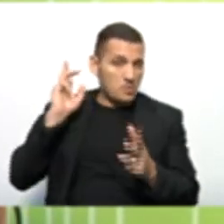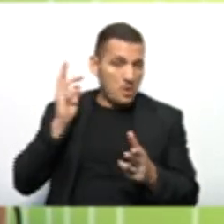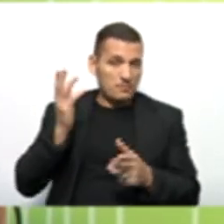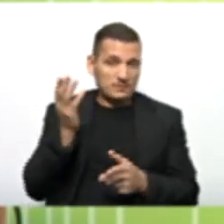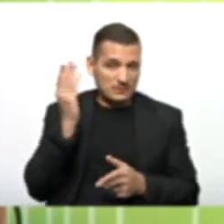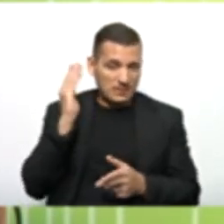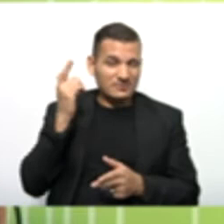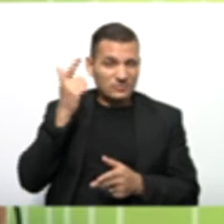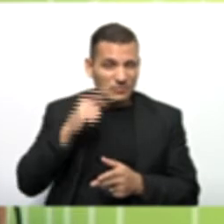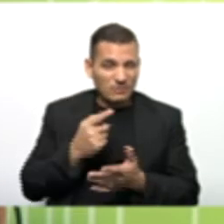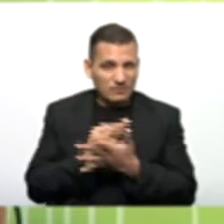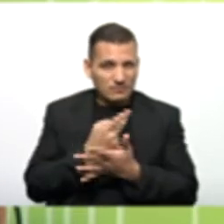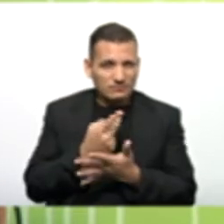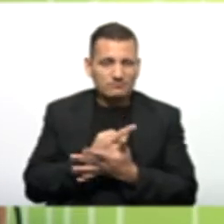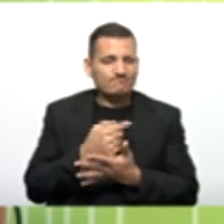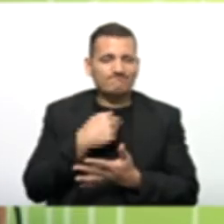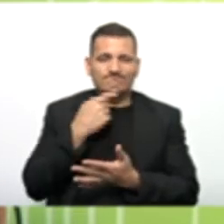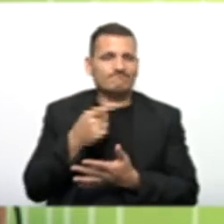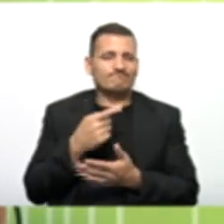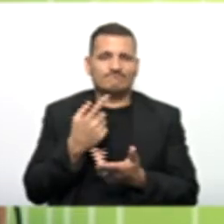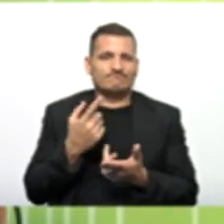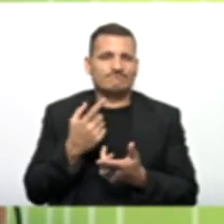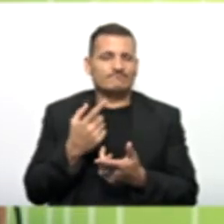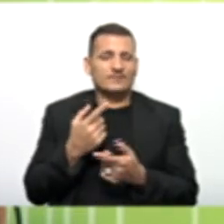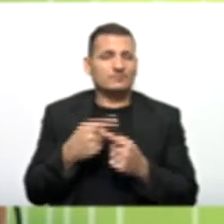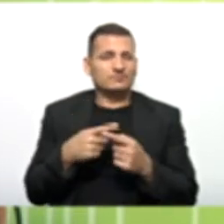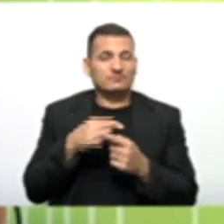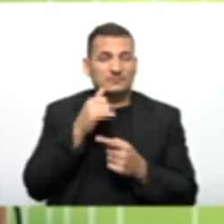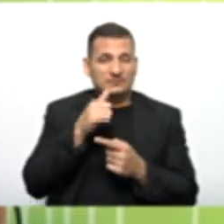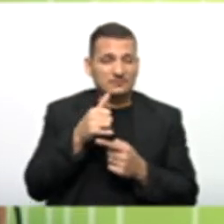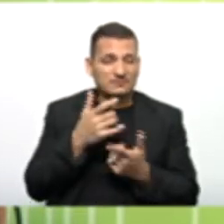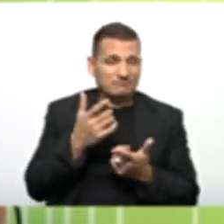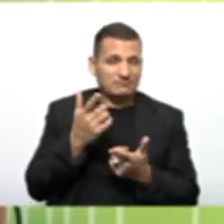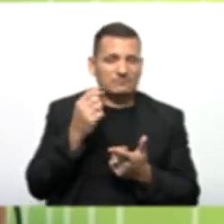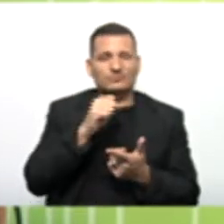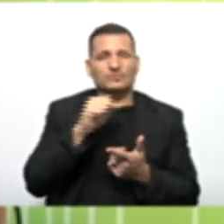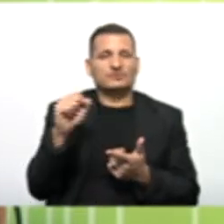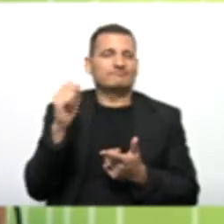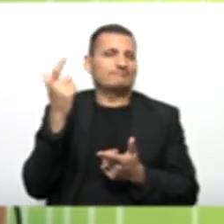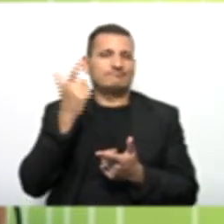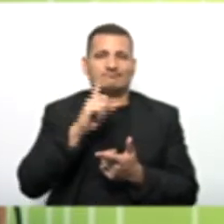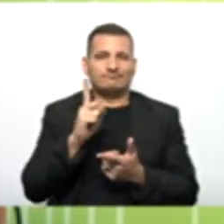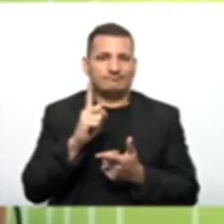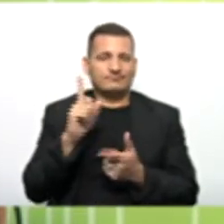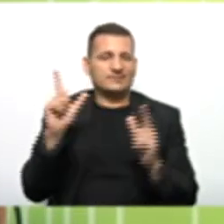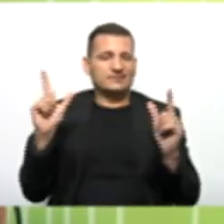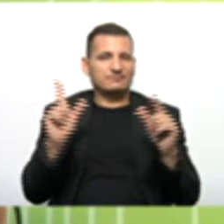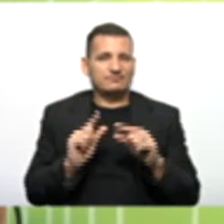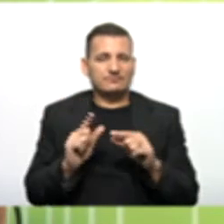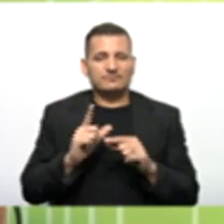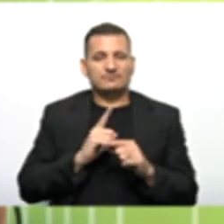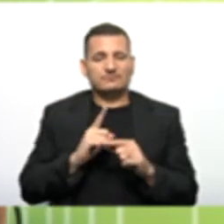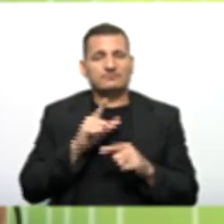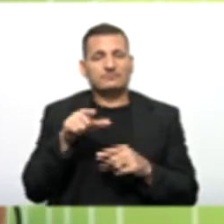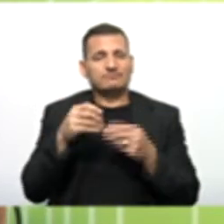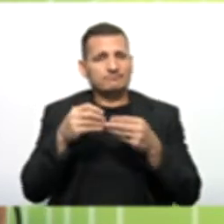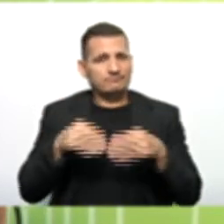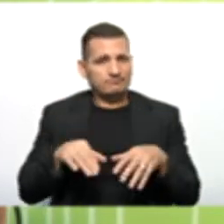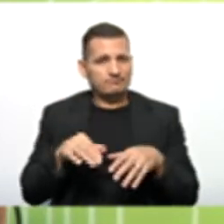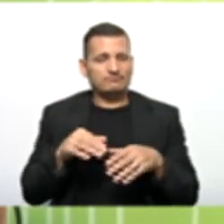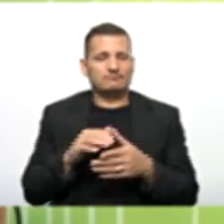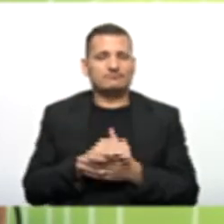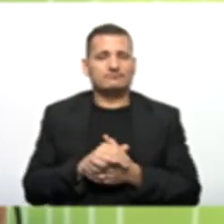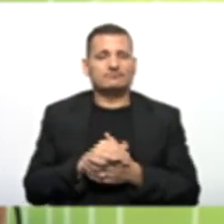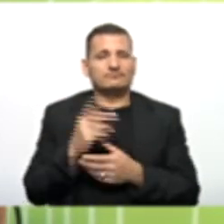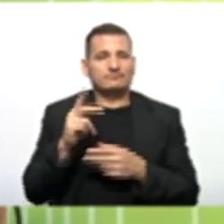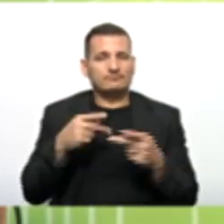de você alcançar o seu sucesso vai ser bem menor, vai reduzir, você vai ficar prejudicado na execução do seu